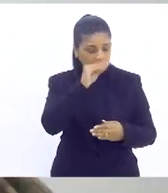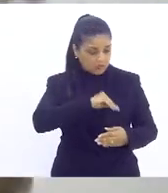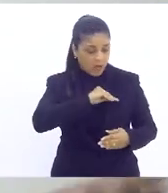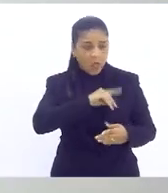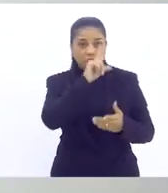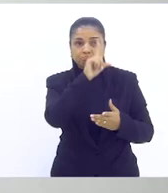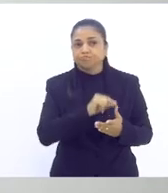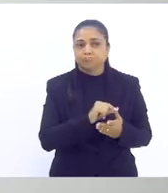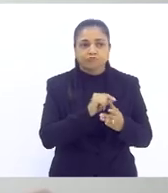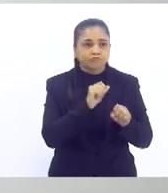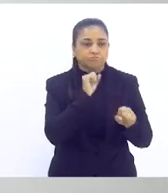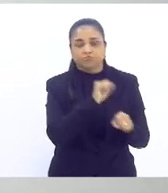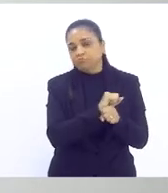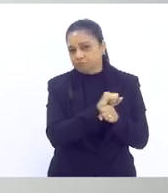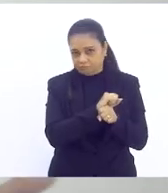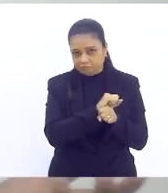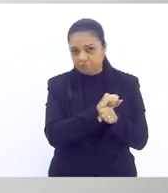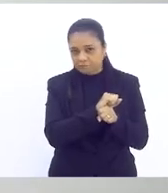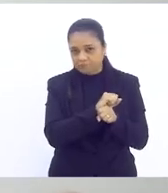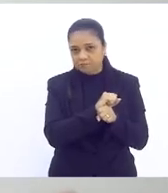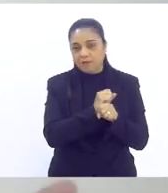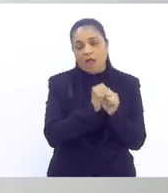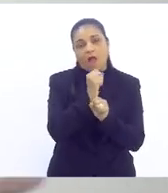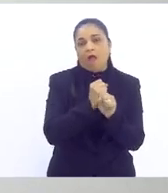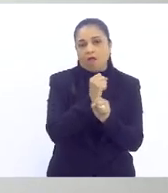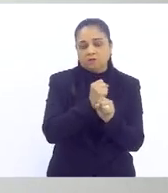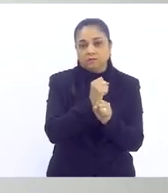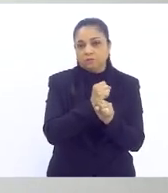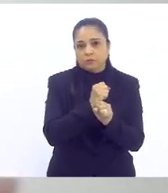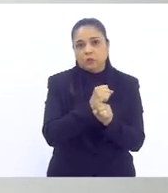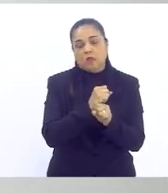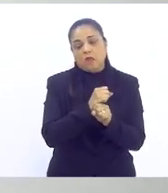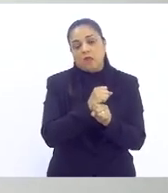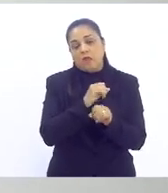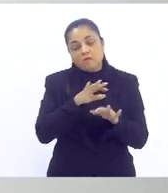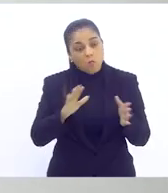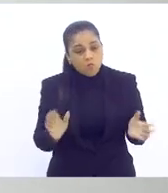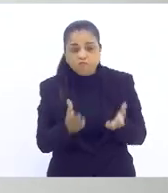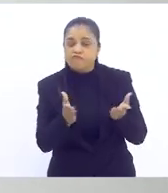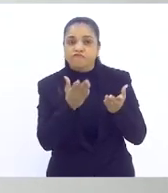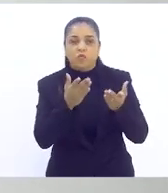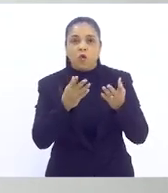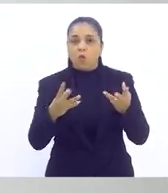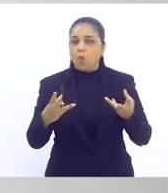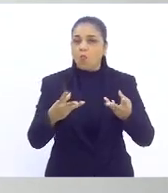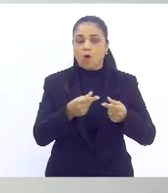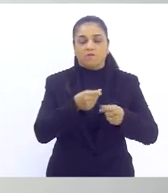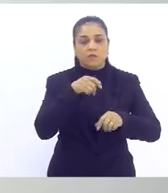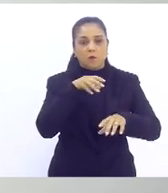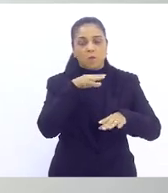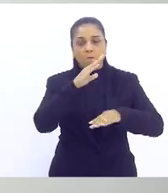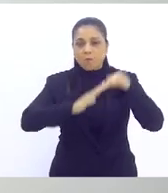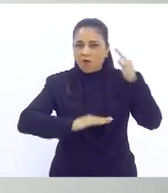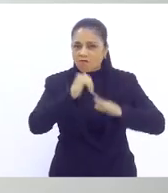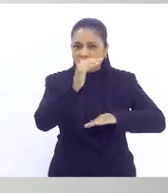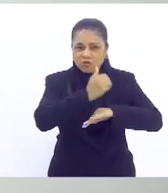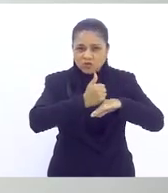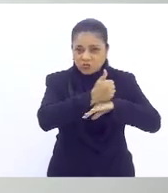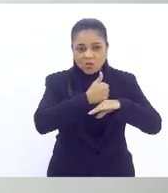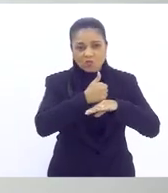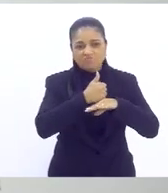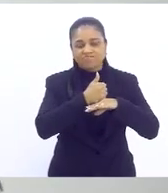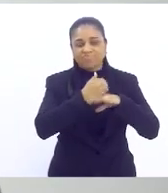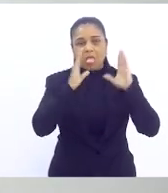a décadas né e acaba não sendo nenhum incentivo a uma qualificação profissional já que essas carreiras